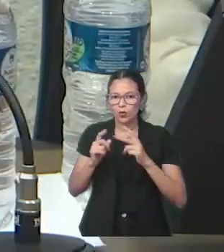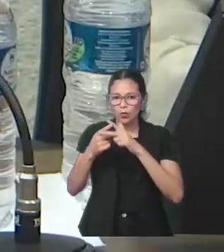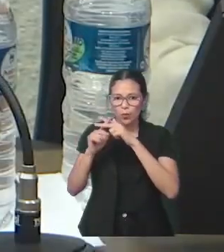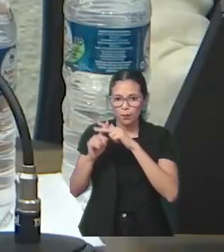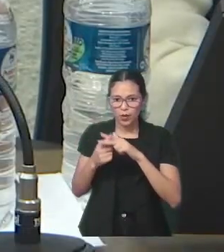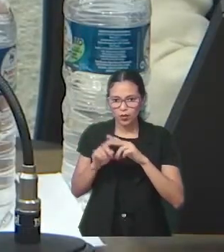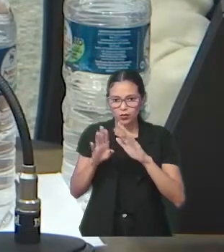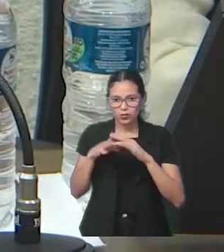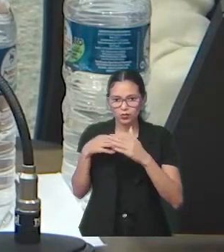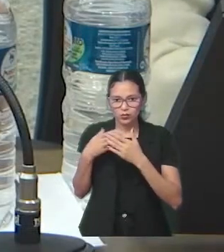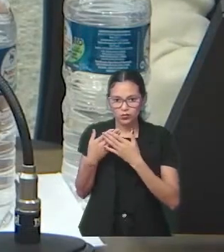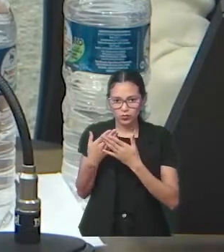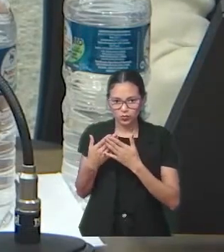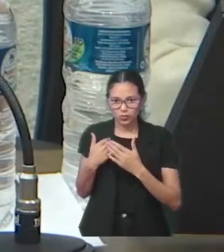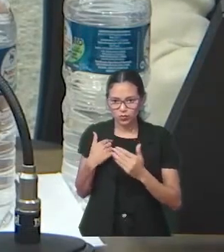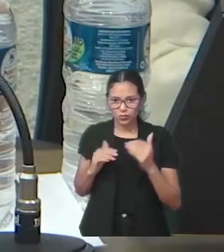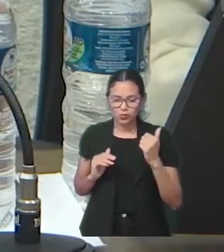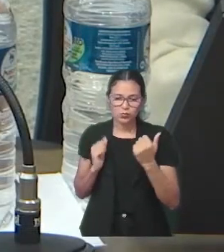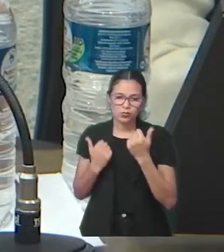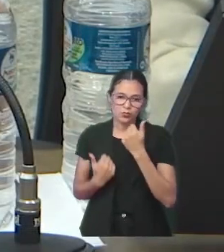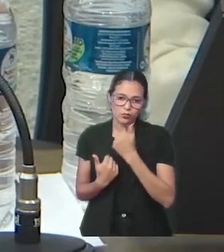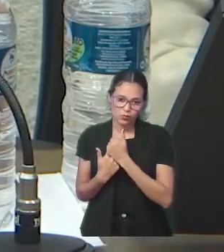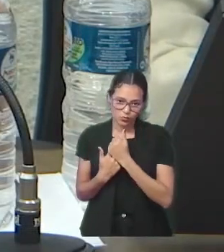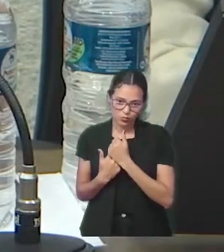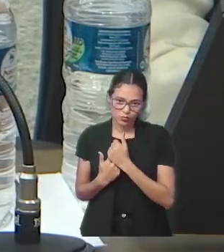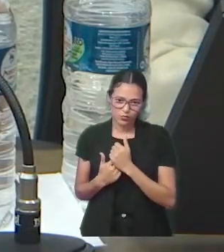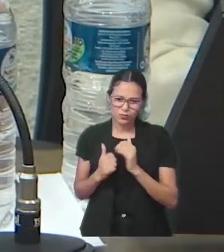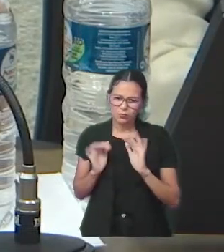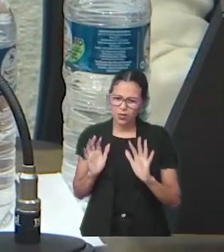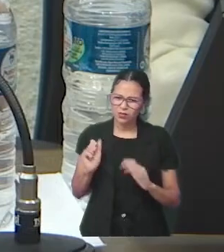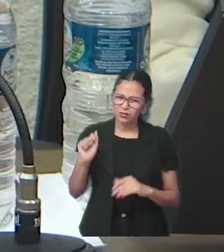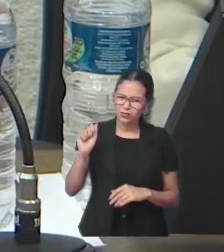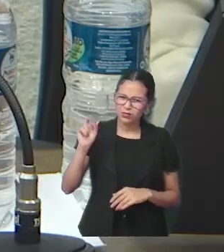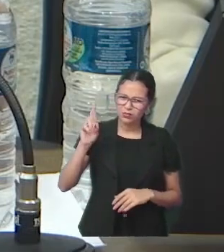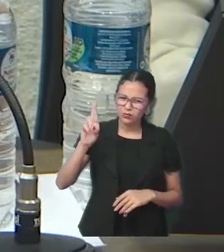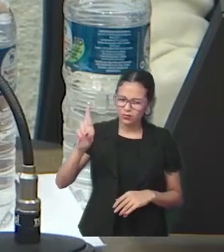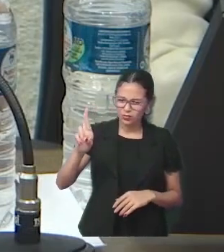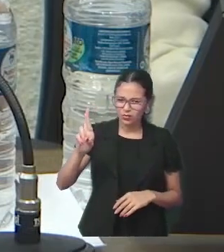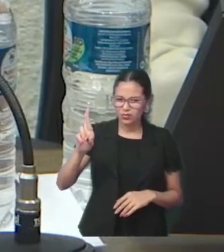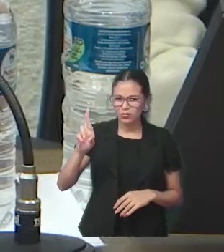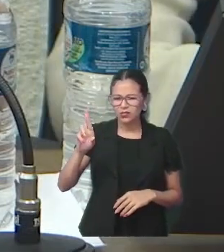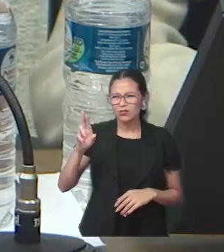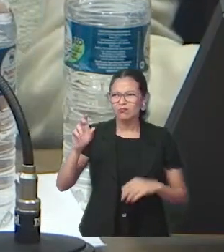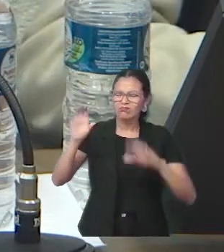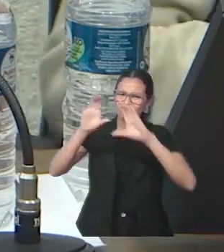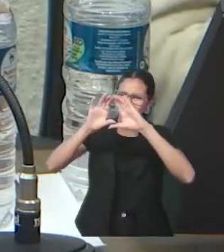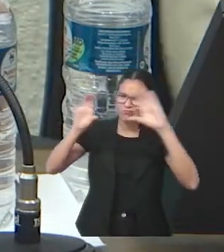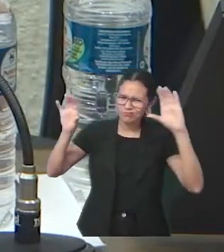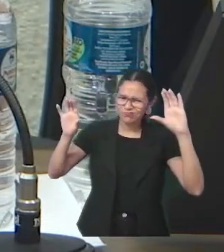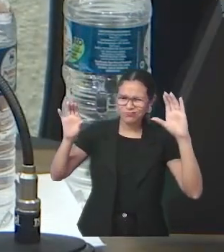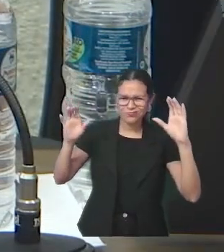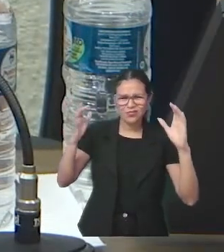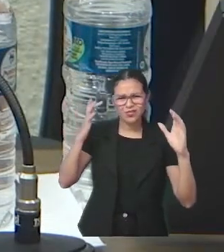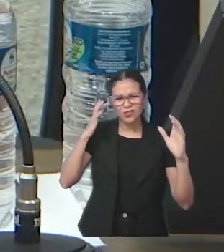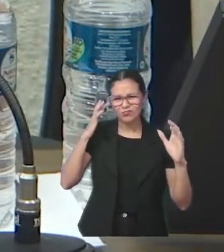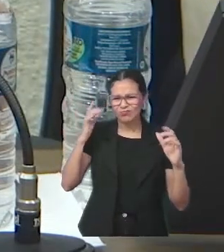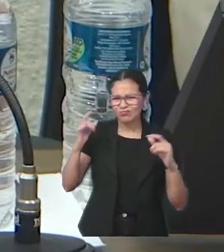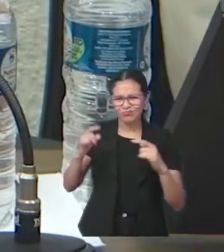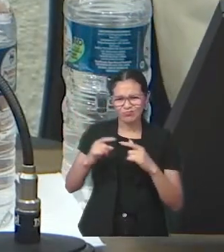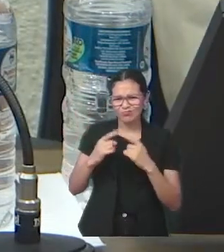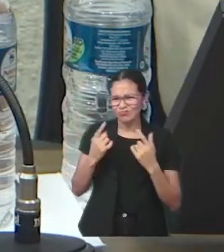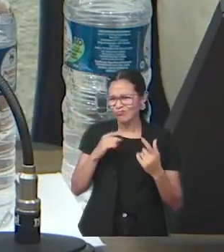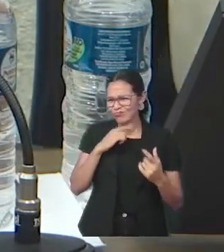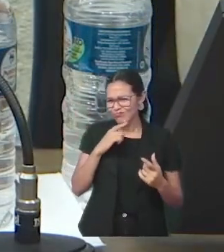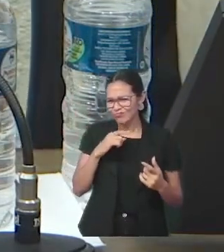da escola, eu apoio. Só que colocar ar-condicionados nas escolas não daria certo pelo simples motivo